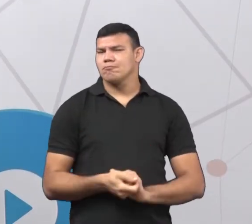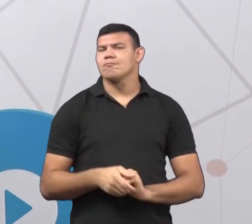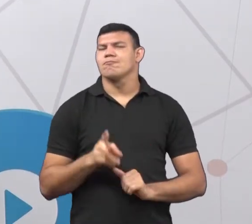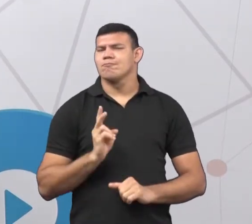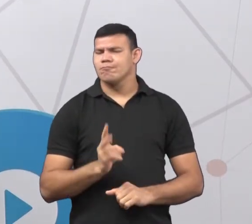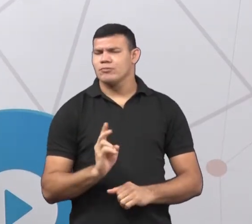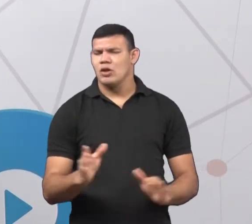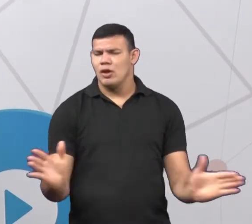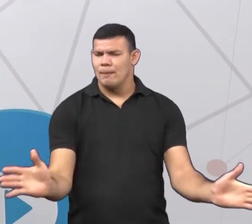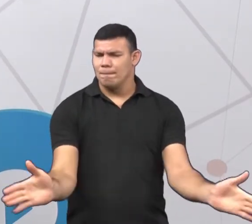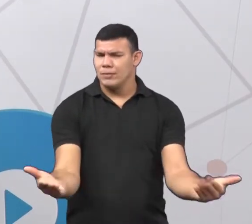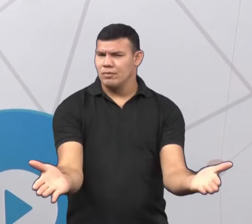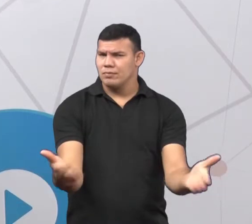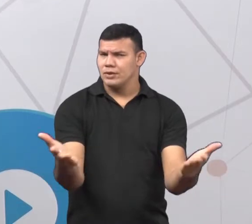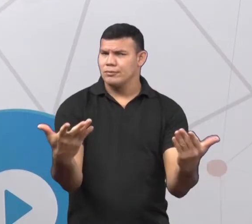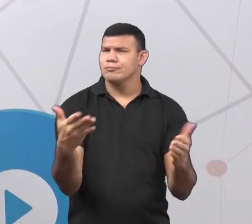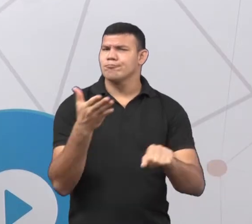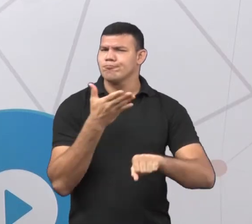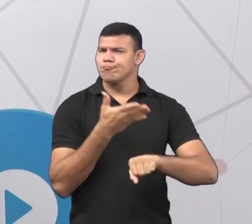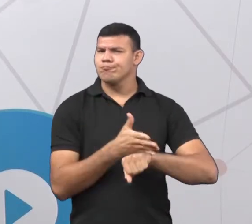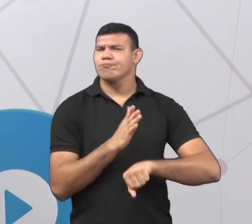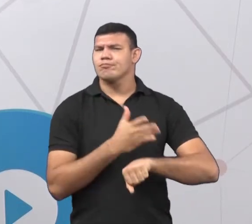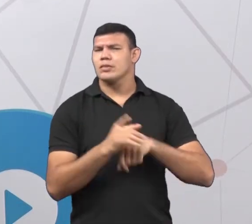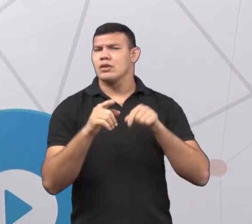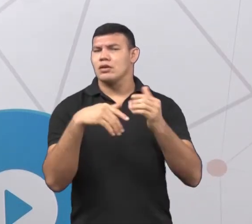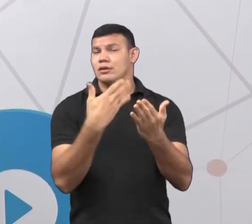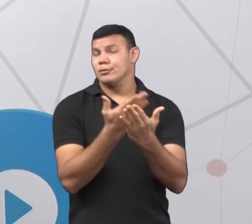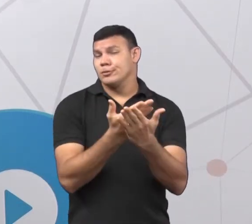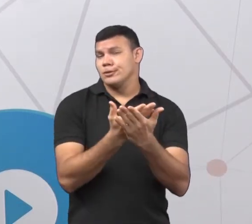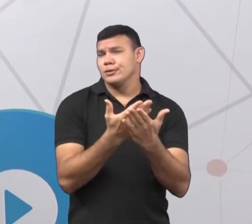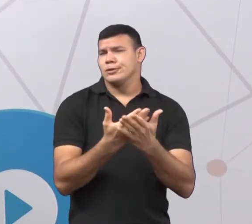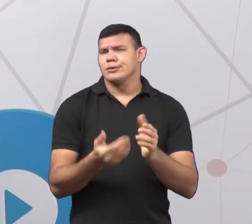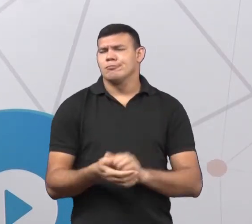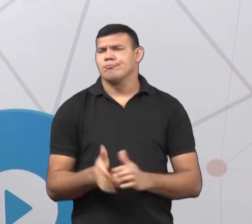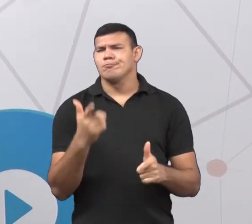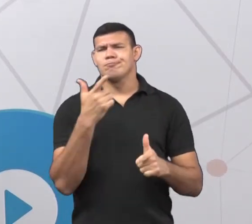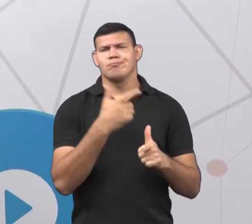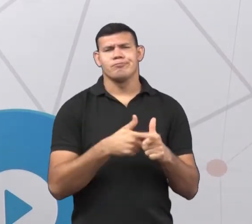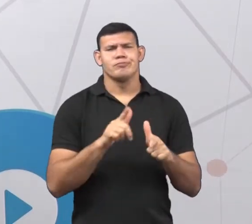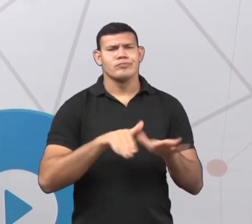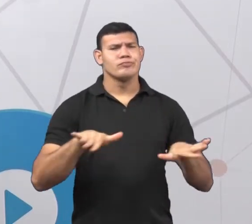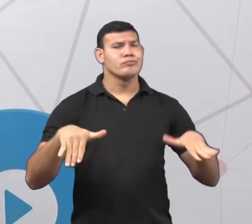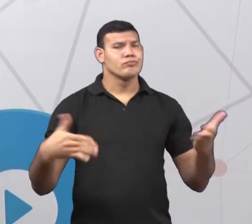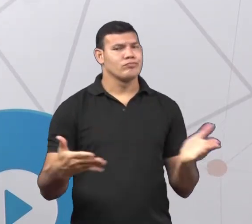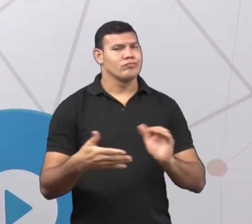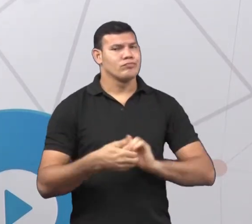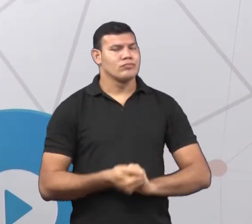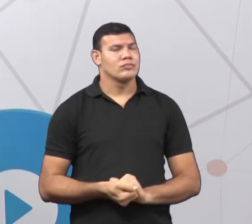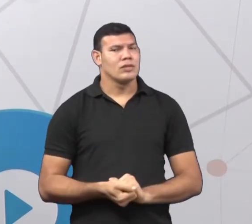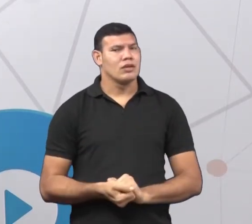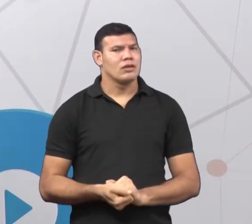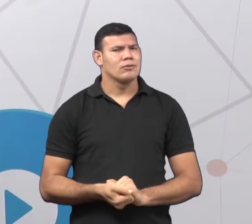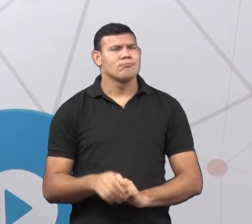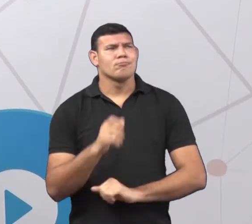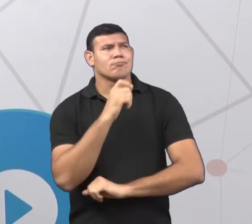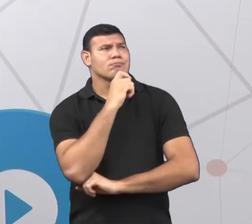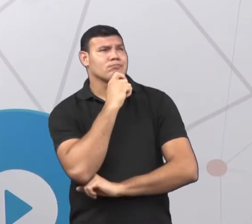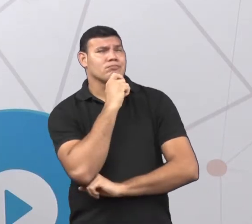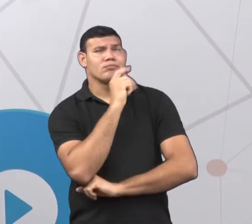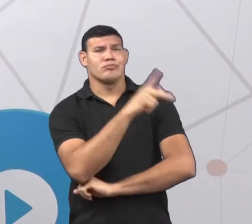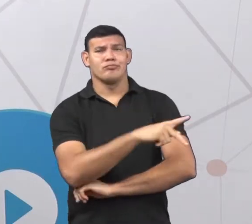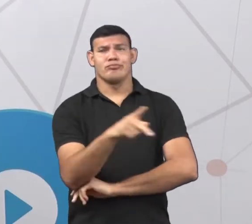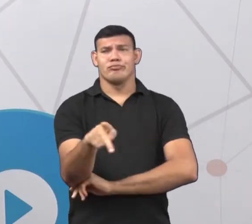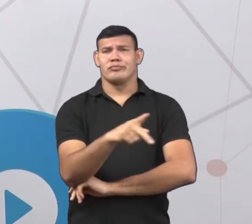aí tentando estimular vocês a participarem mais da aula, certo? O grande problema é, professor, e agora? O que eu